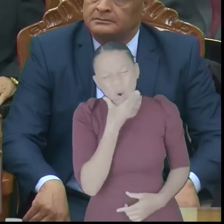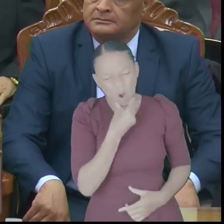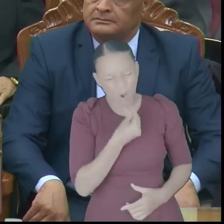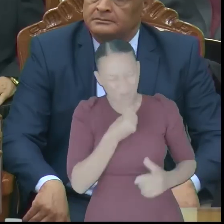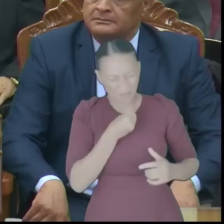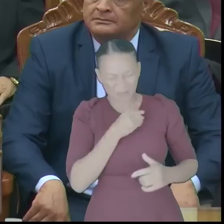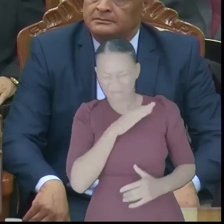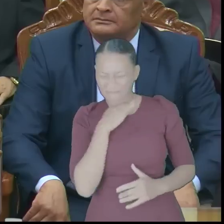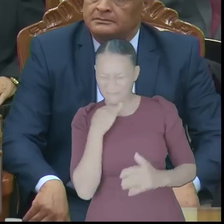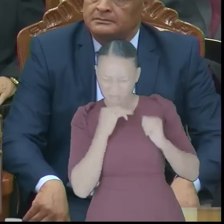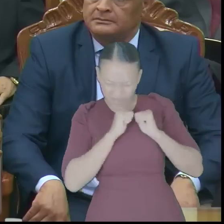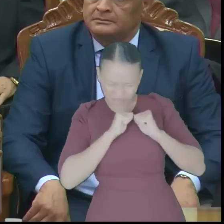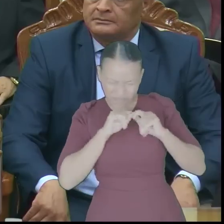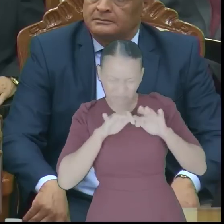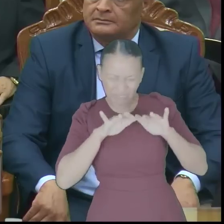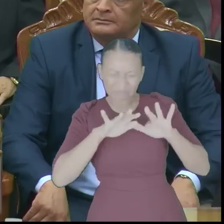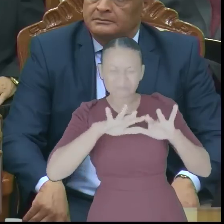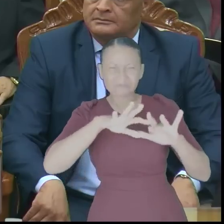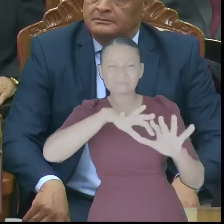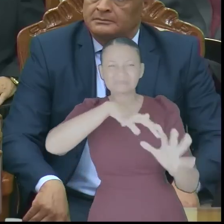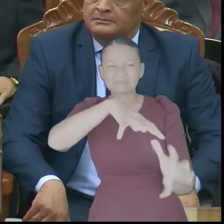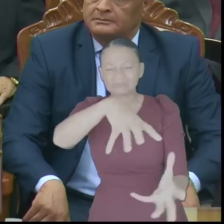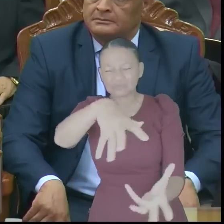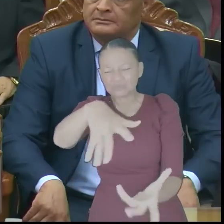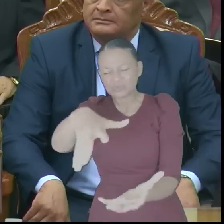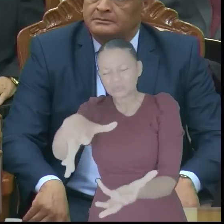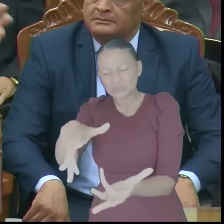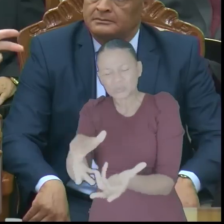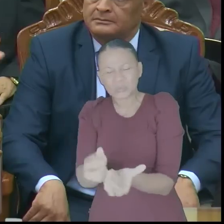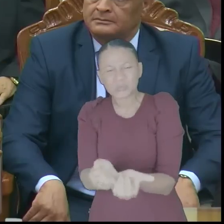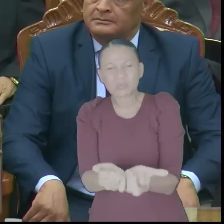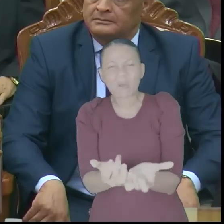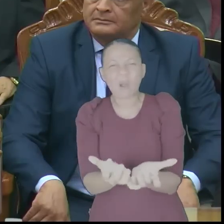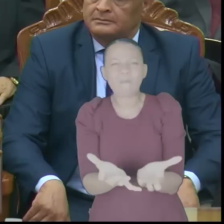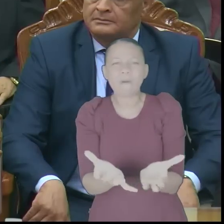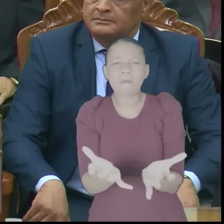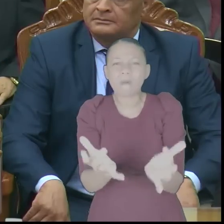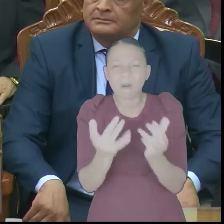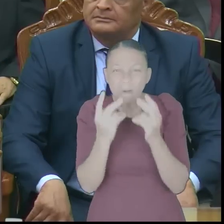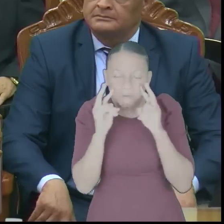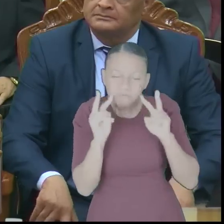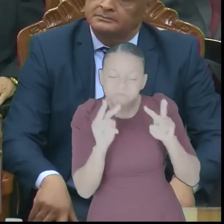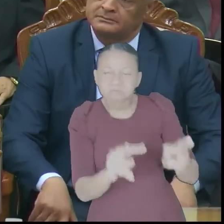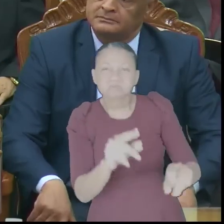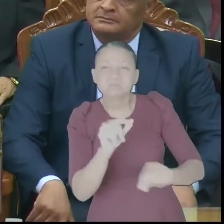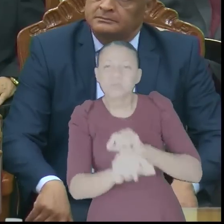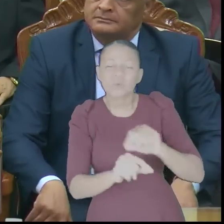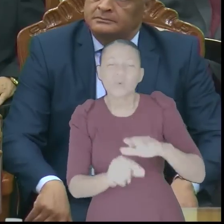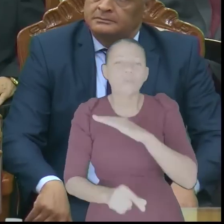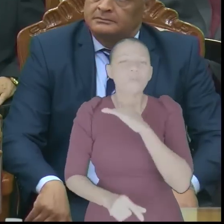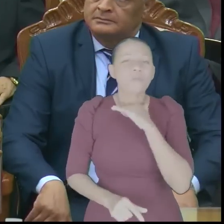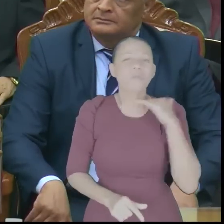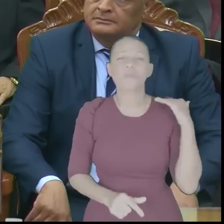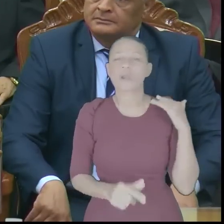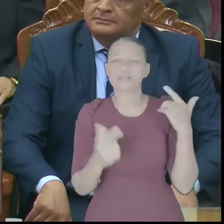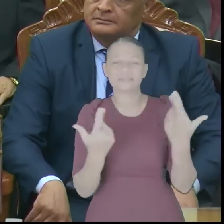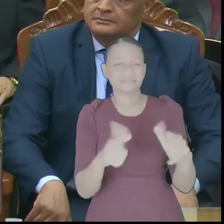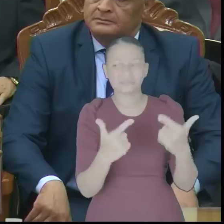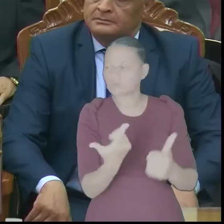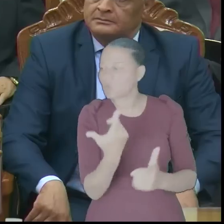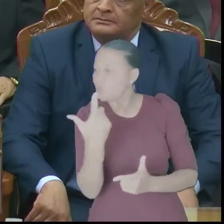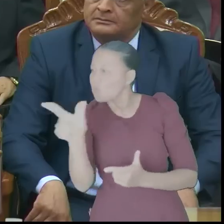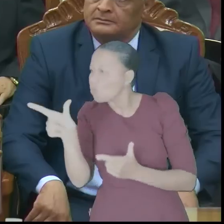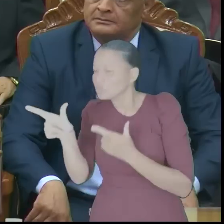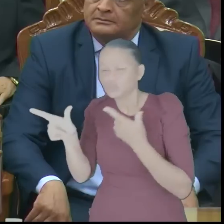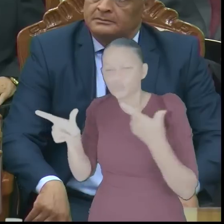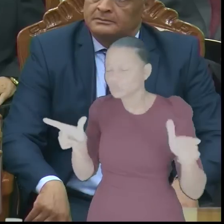mundo. Pelo pecado de um homem, a morte entrou no mundo. Veja que a morte não tem outra porta